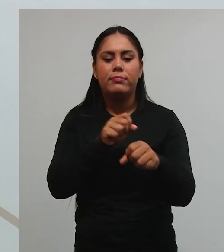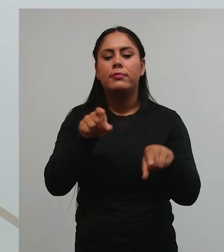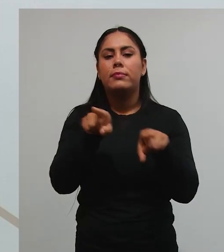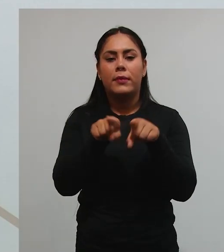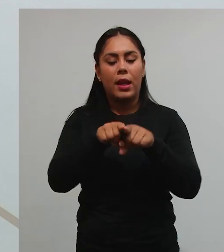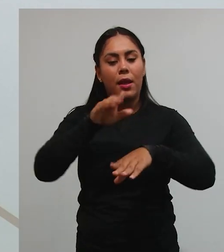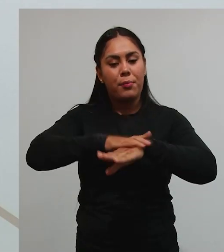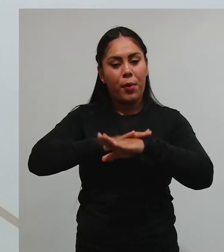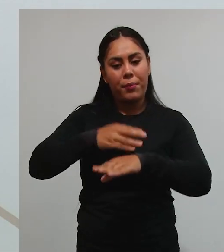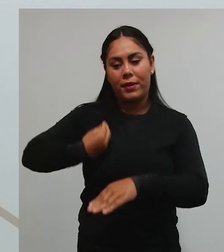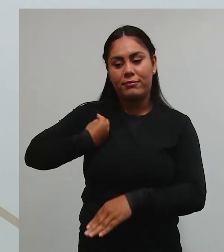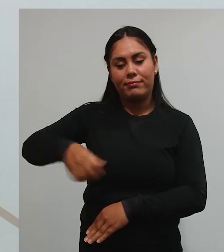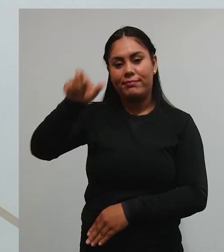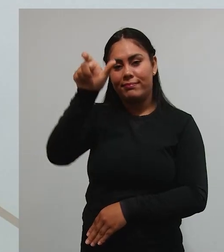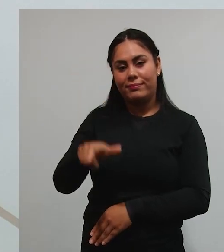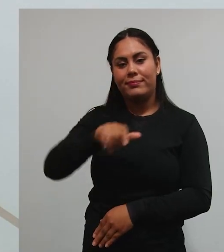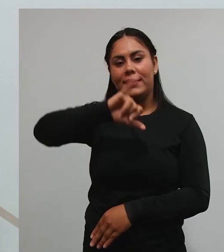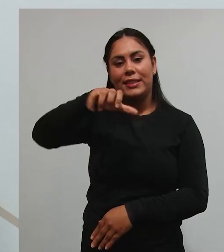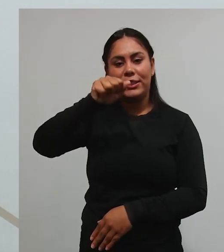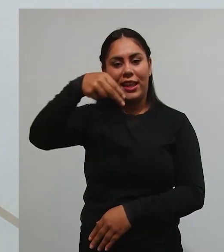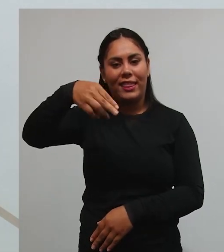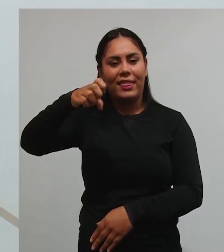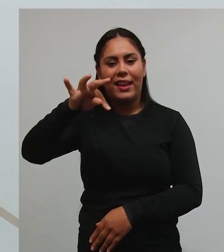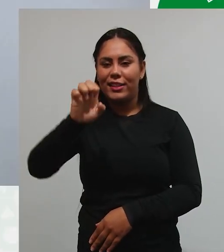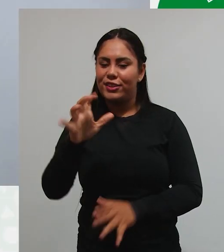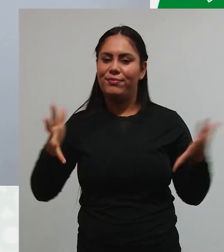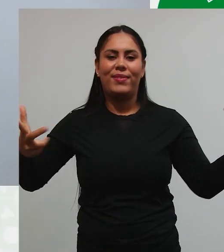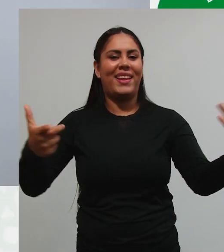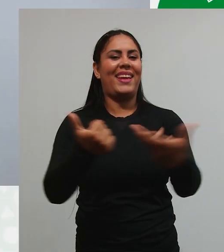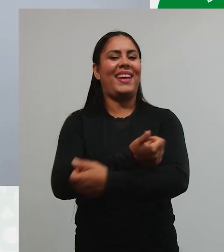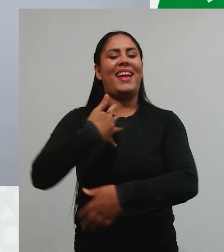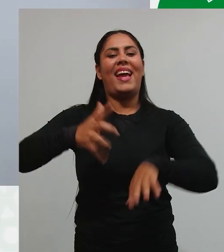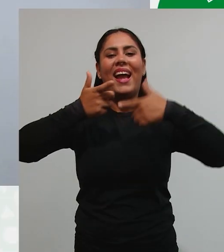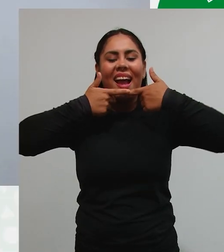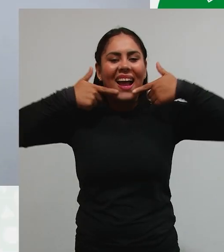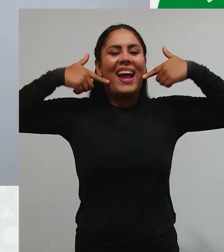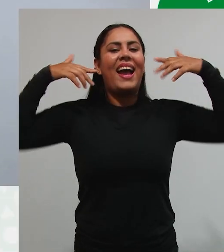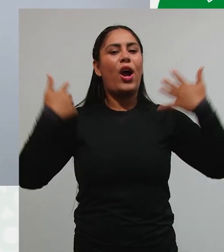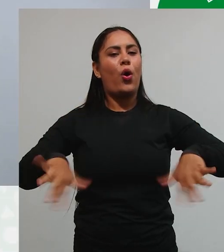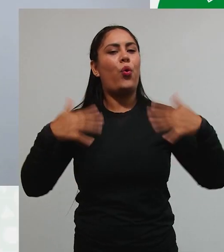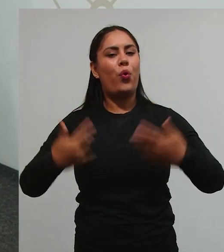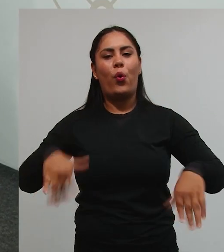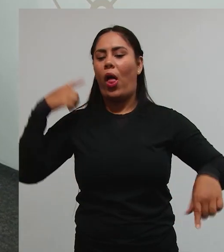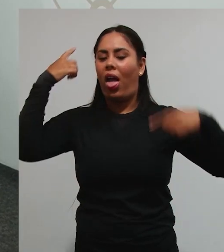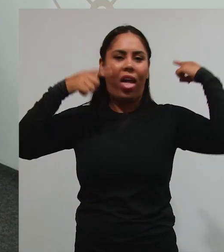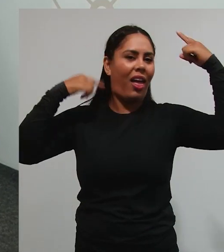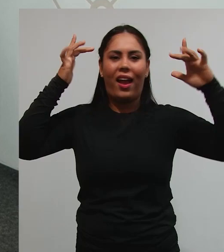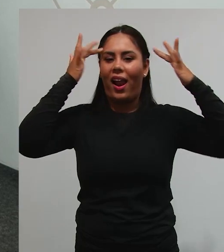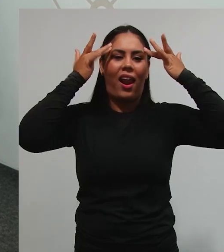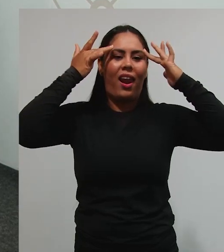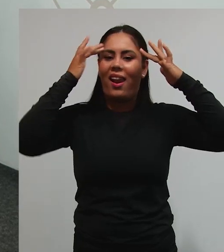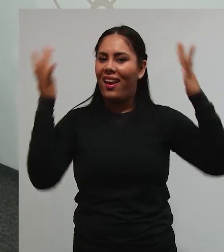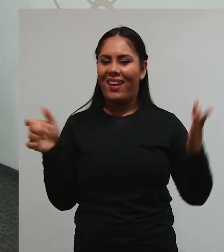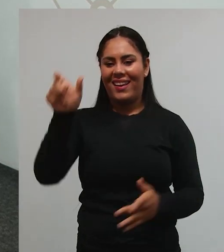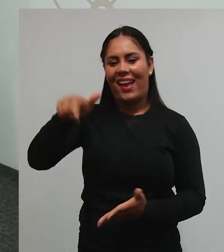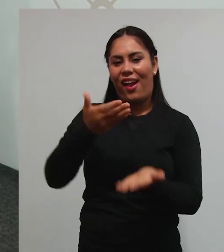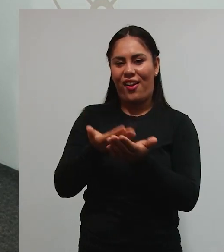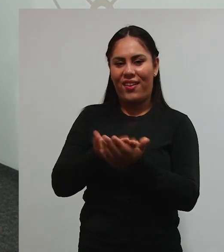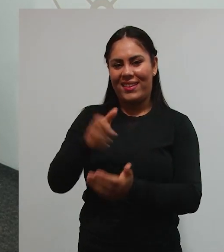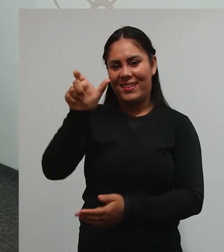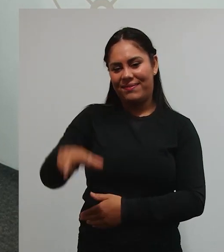na maioria das vezes, de ganhar um pouco mais com a formação que ele vai fazer, geralmente terminar o ensino fundamental ou terminar o